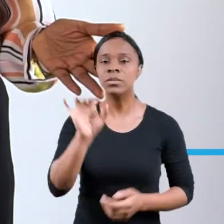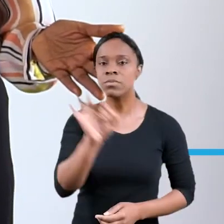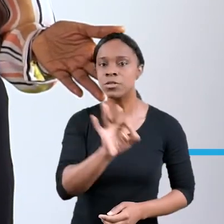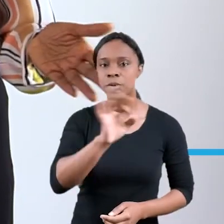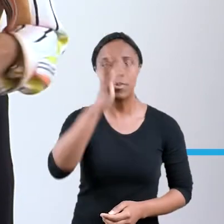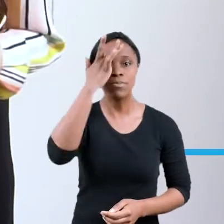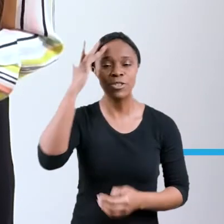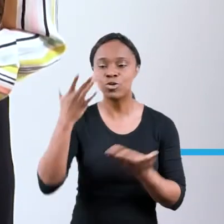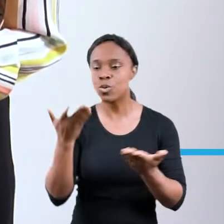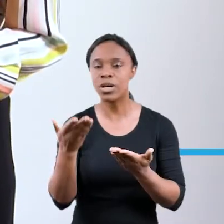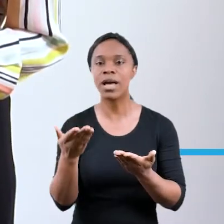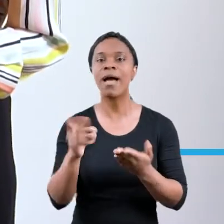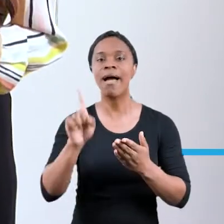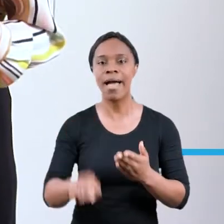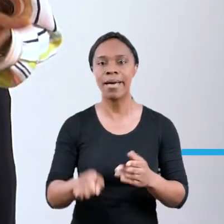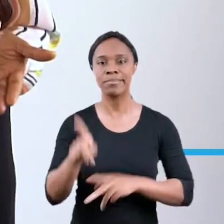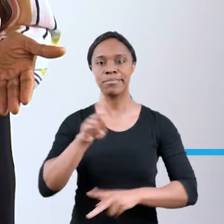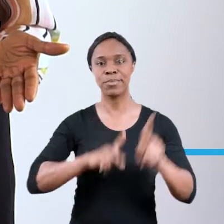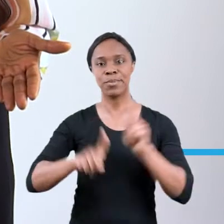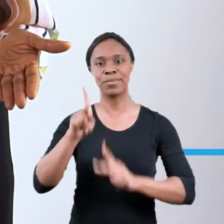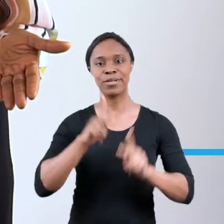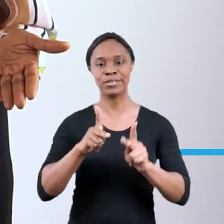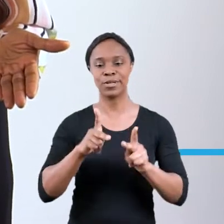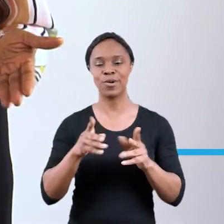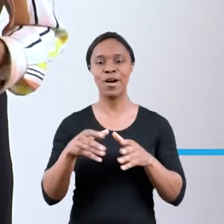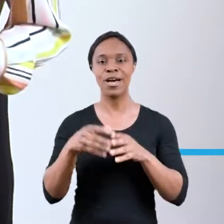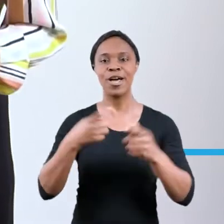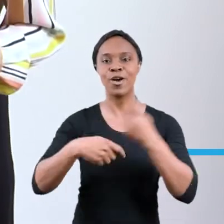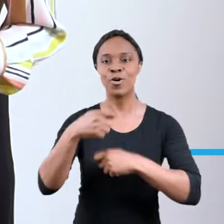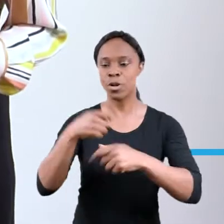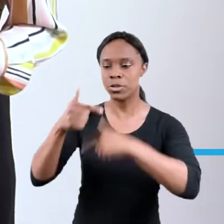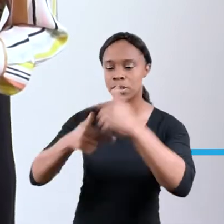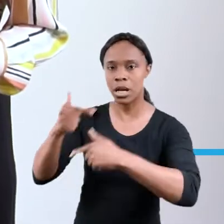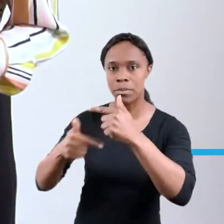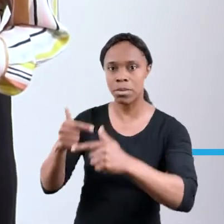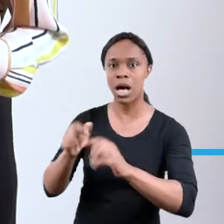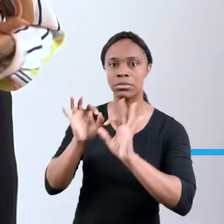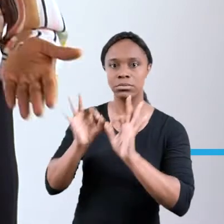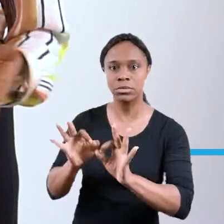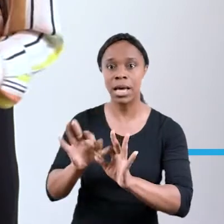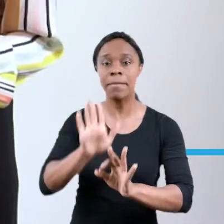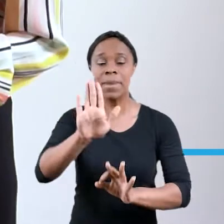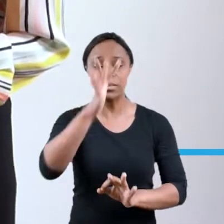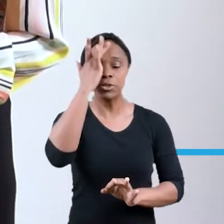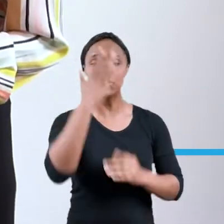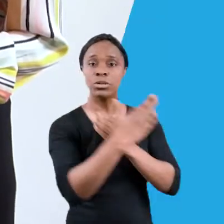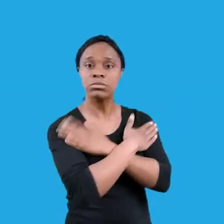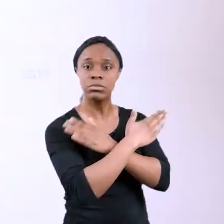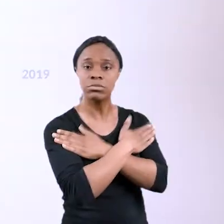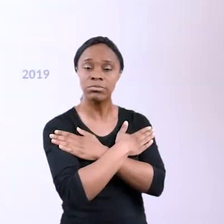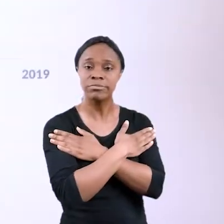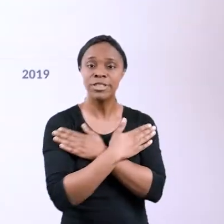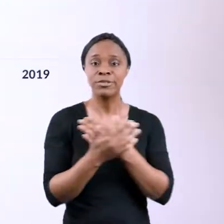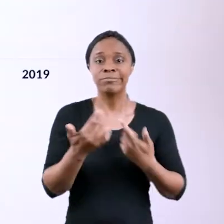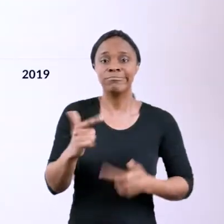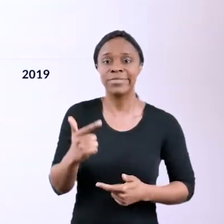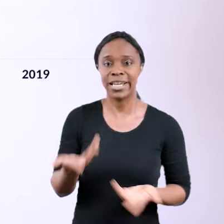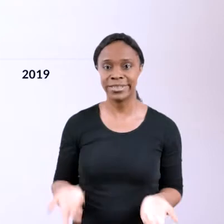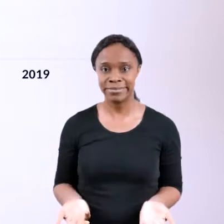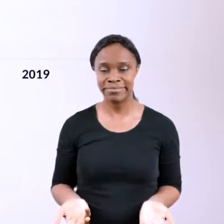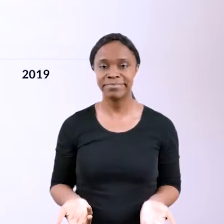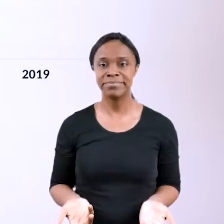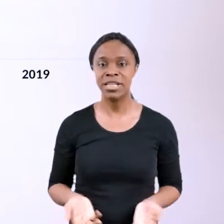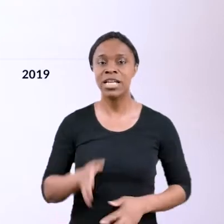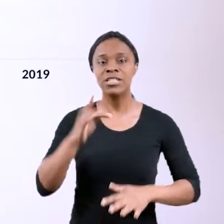pessoas que pertencem à população economicamente ativa e que estão desocupadas ou desempregadas. Pelas curvas